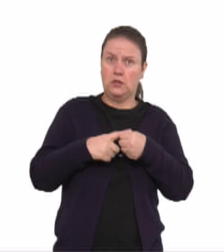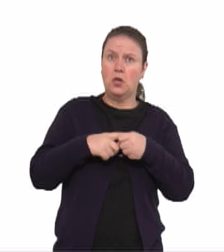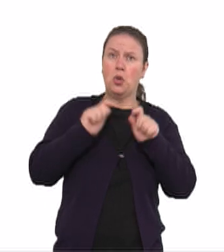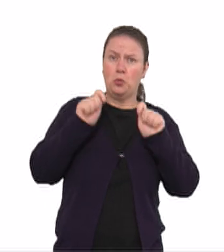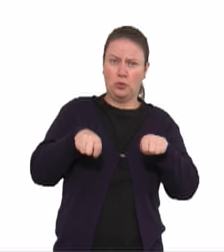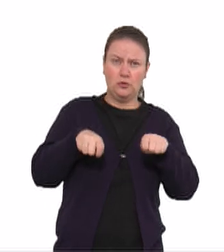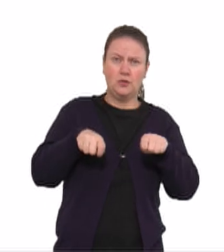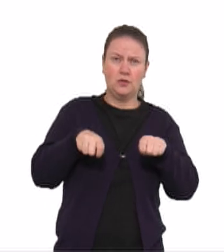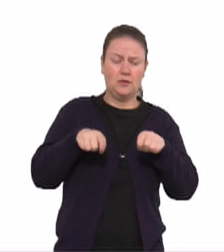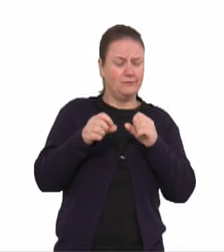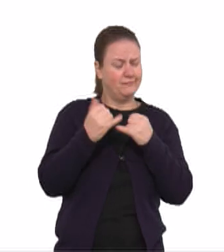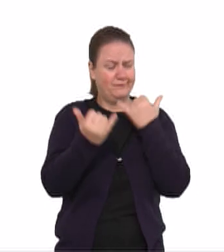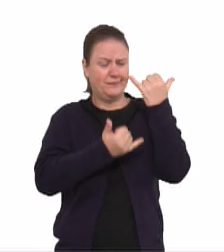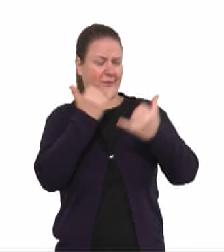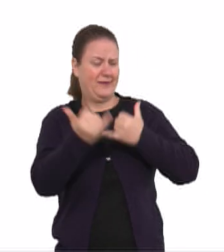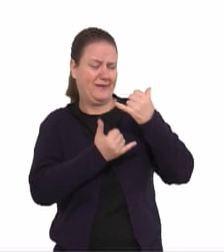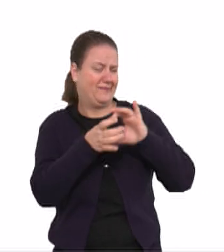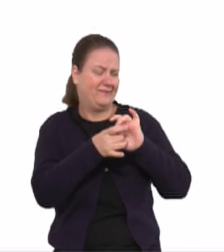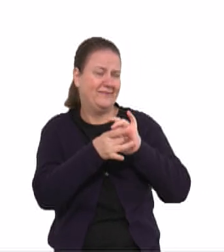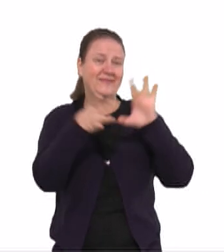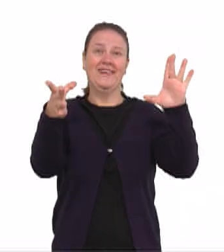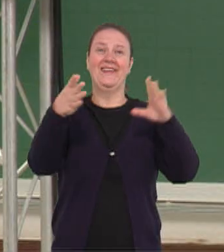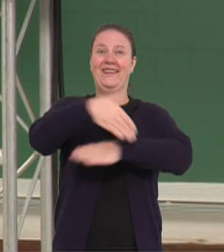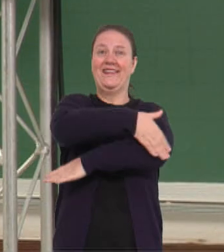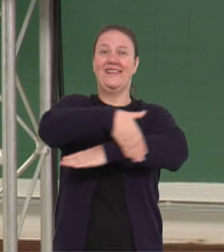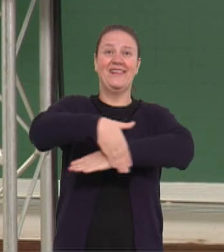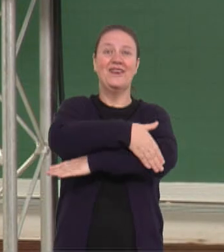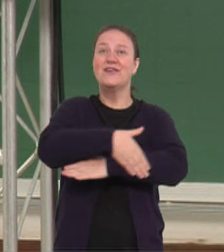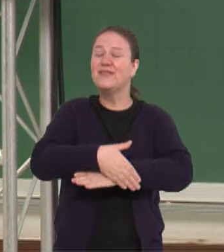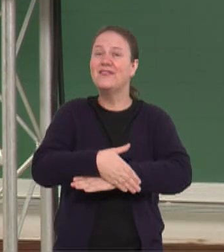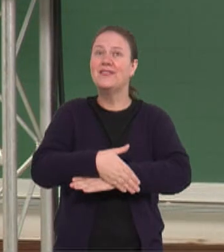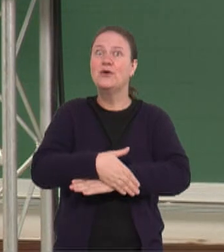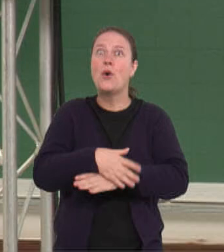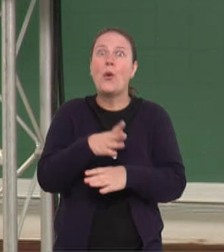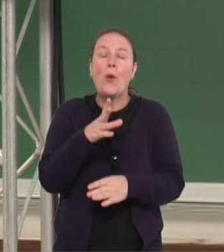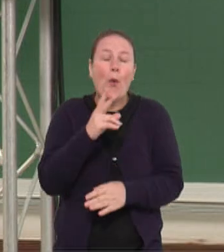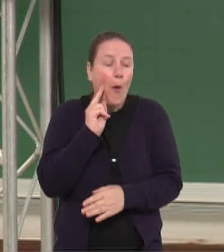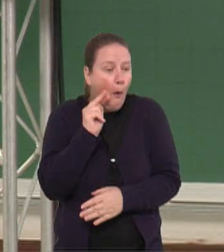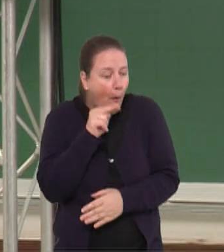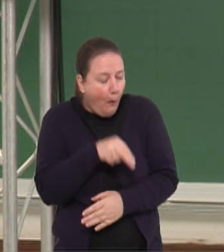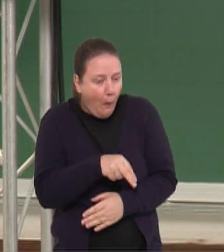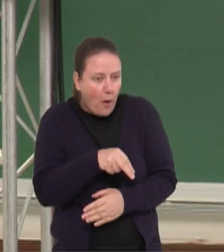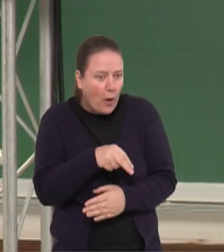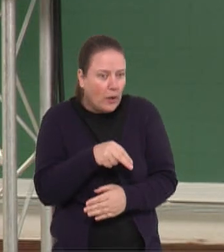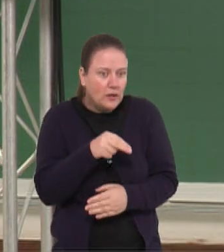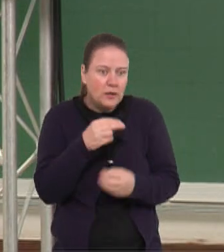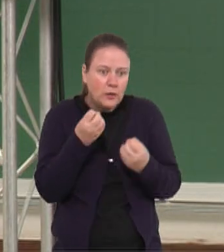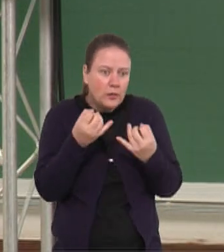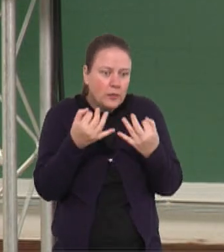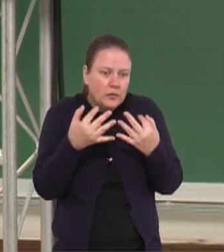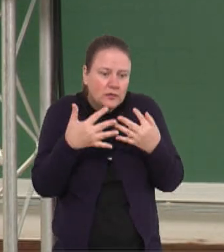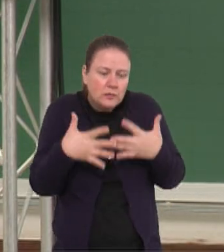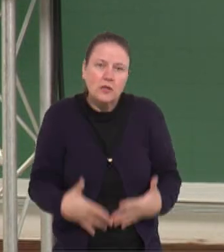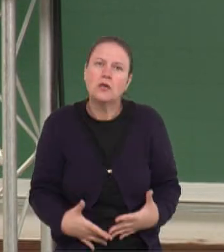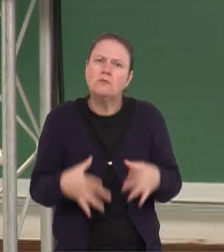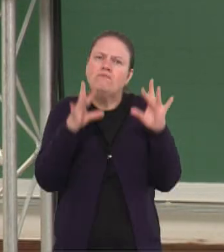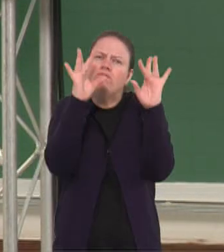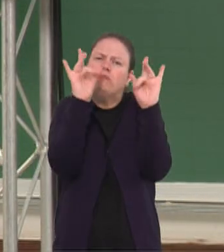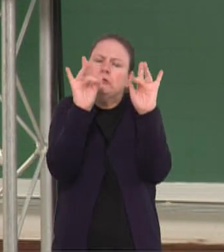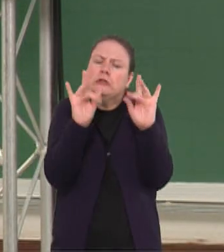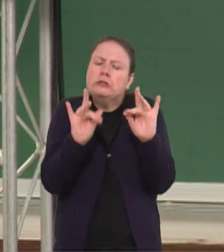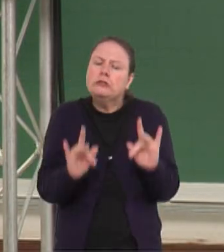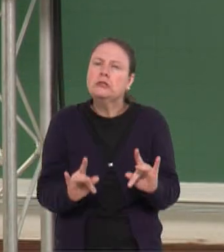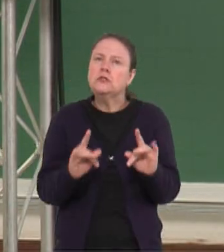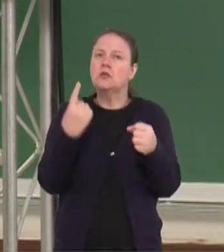os amigos na rua. Olha só quanta coisa foi colocado para dizer como é que era a nossa escola e a nossa